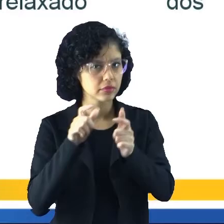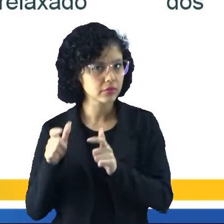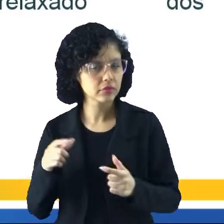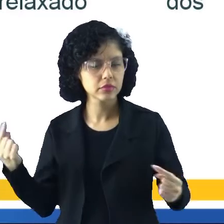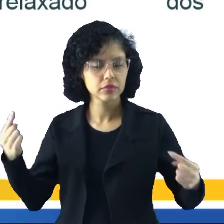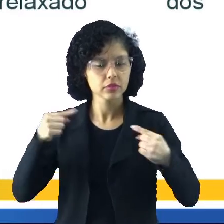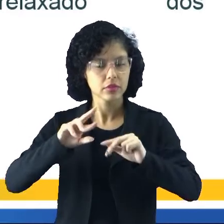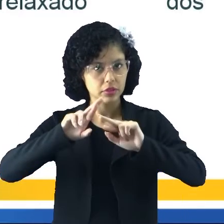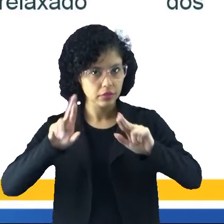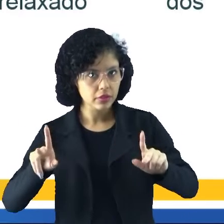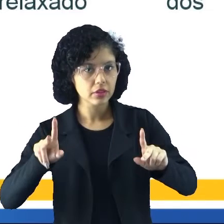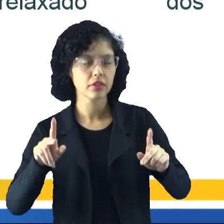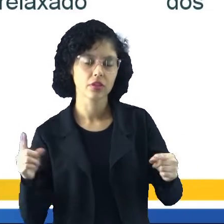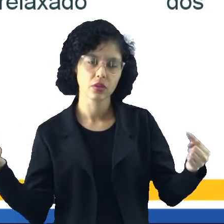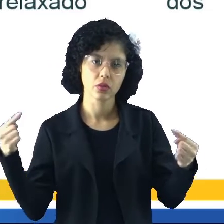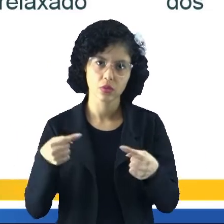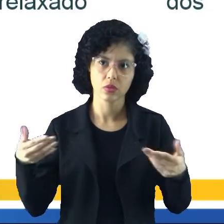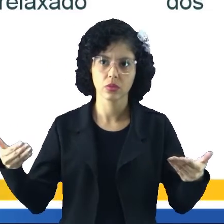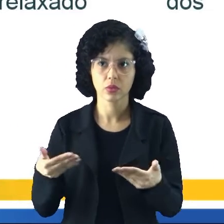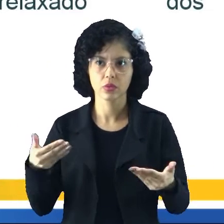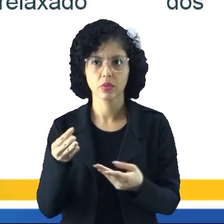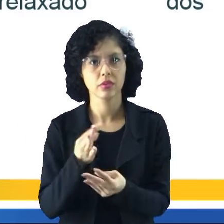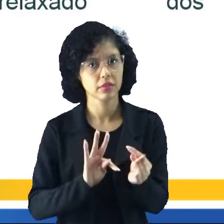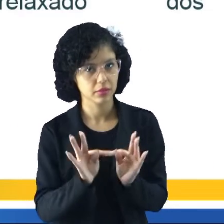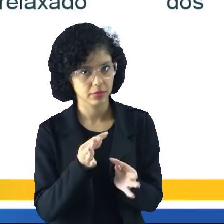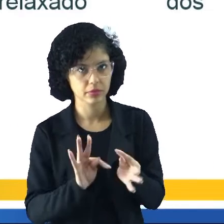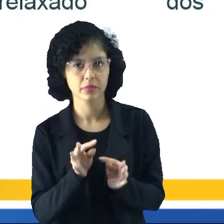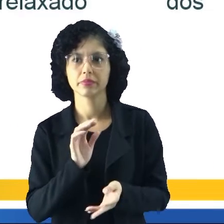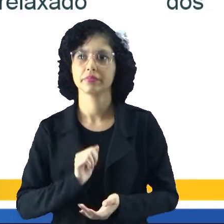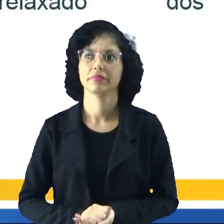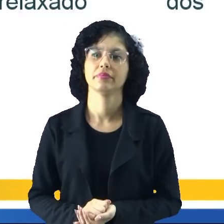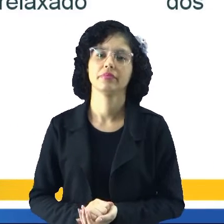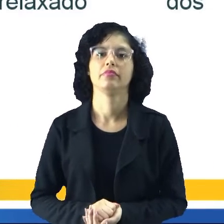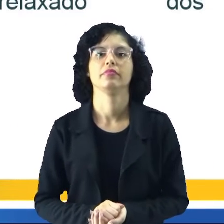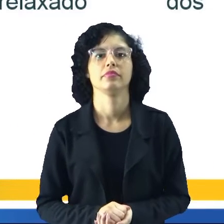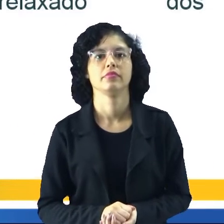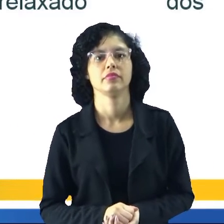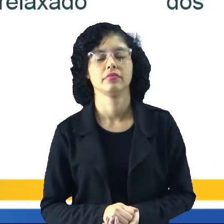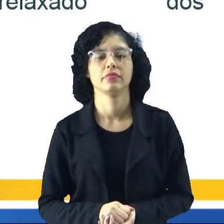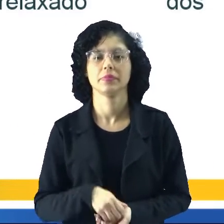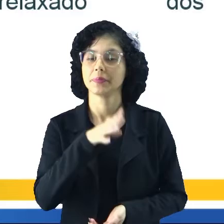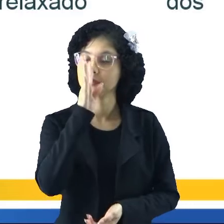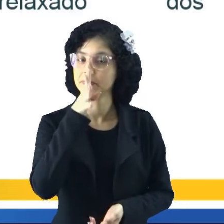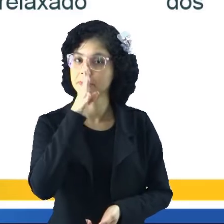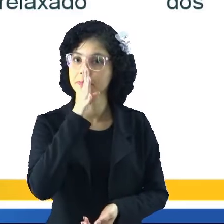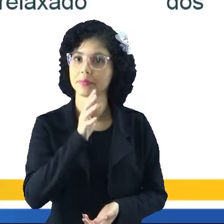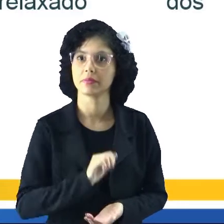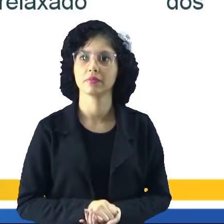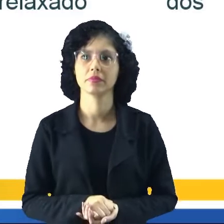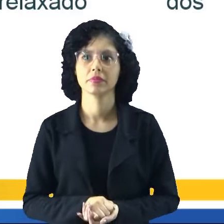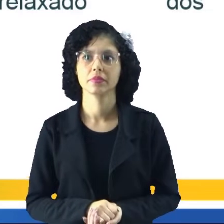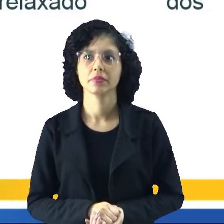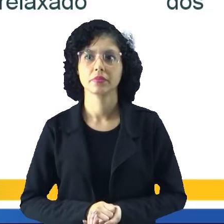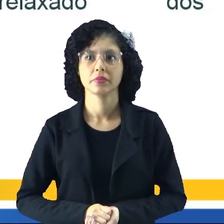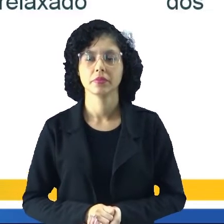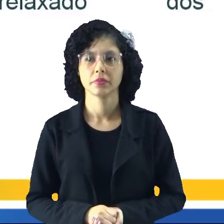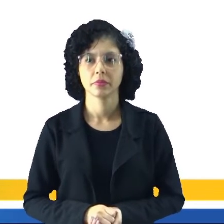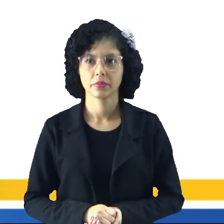eram diferentes. Então as disputas hoje são virtuais. Então essa é a crítica aí da Chage.